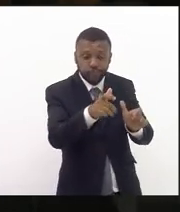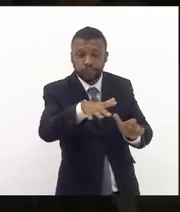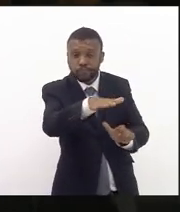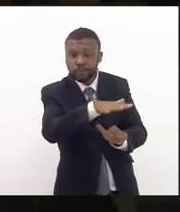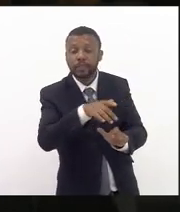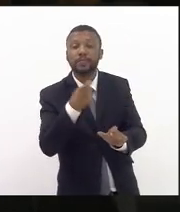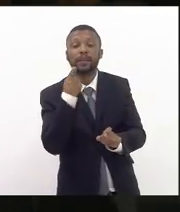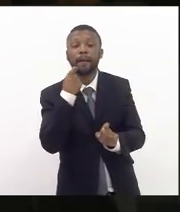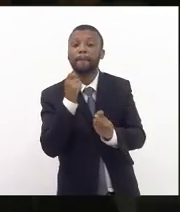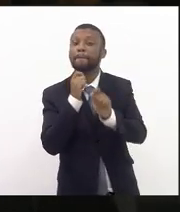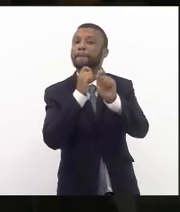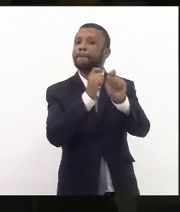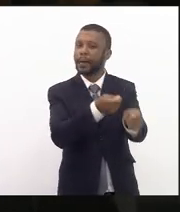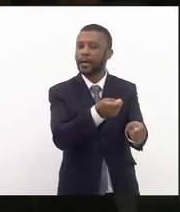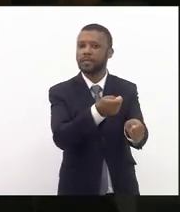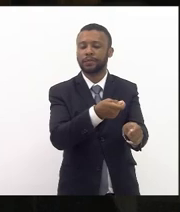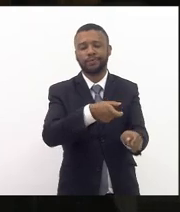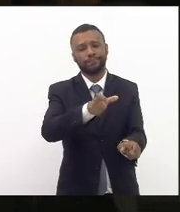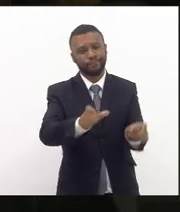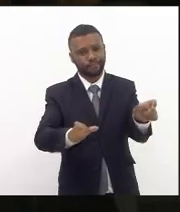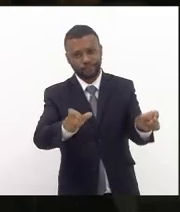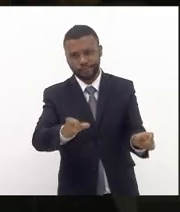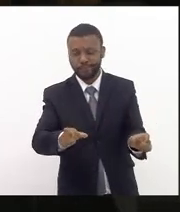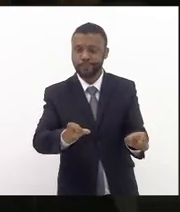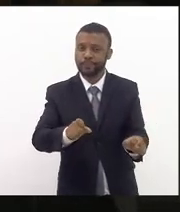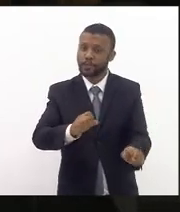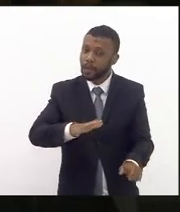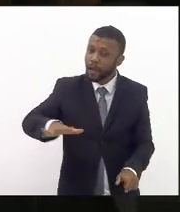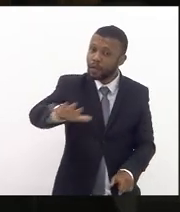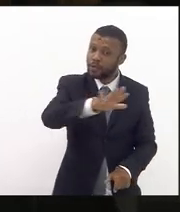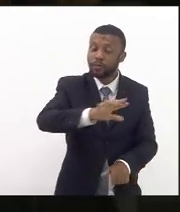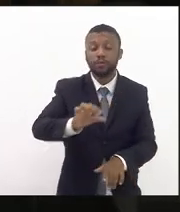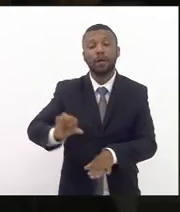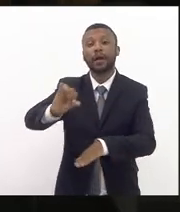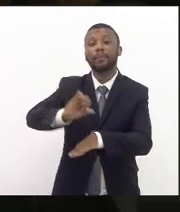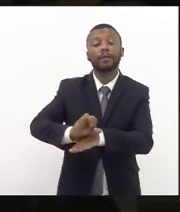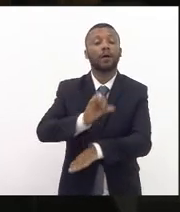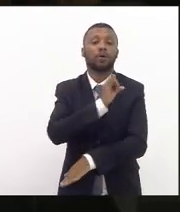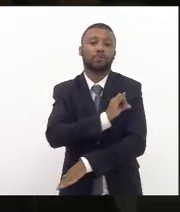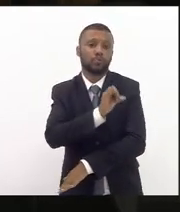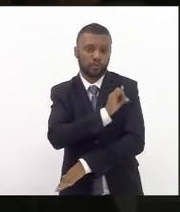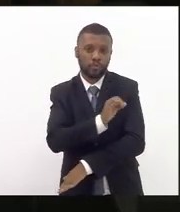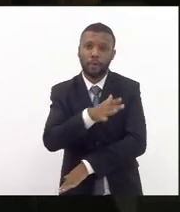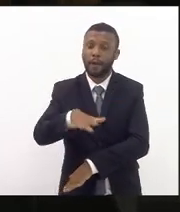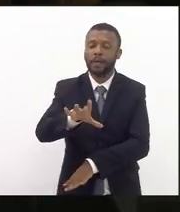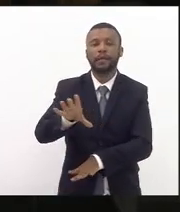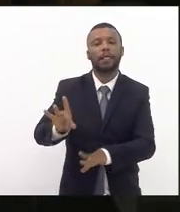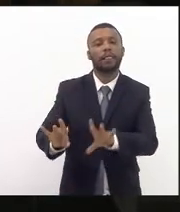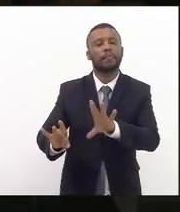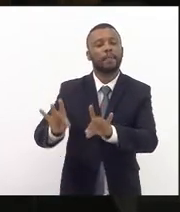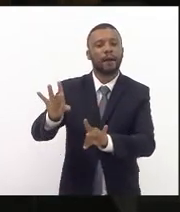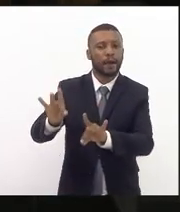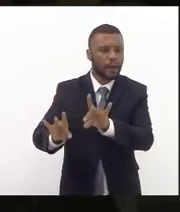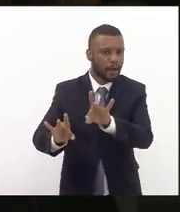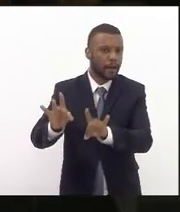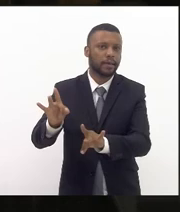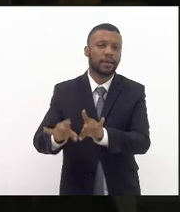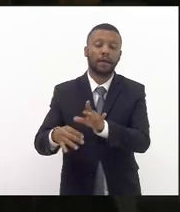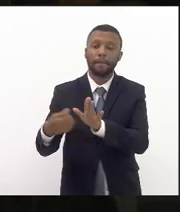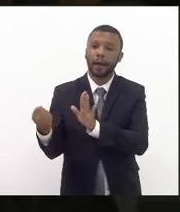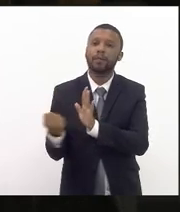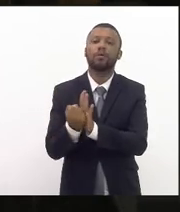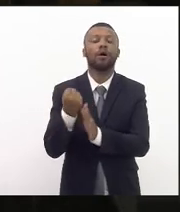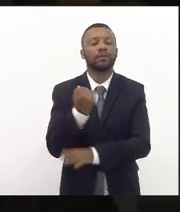artesanal em toda a região metropolitana do Rio de Janeiro. Ali é também uma área de mangue, uma área de manguezal. É patrimônio